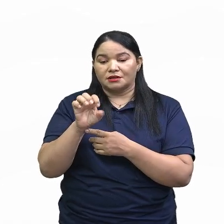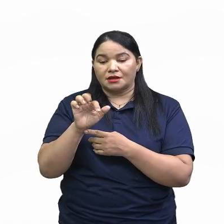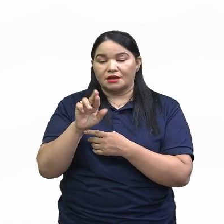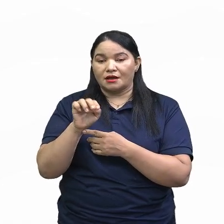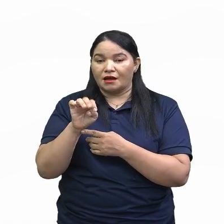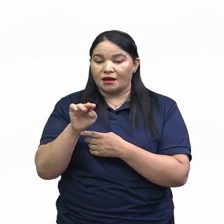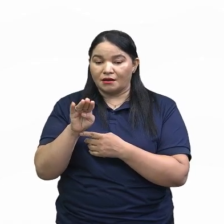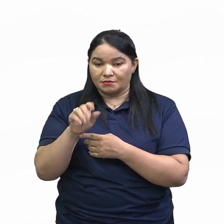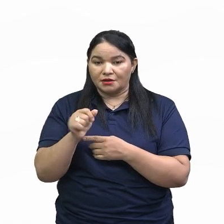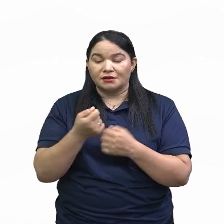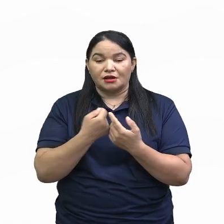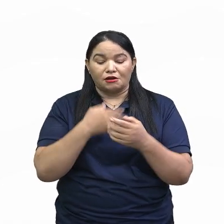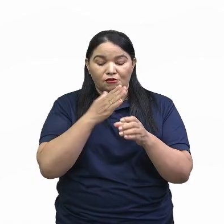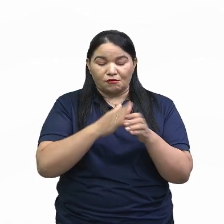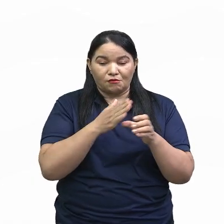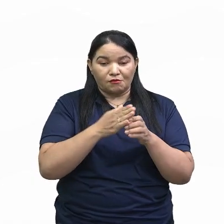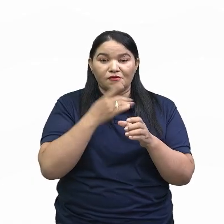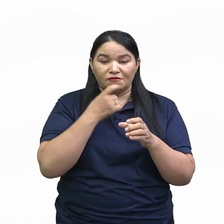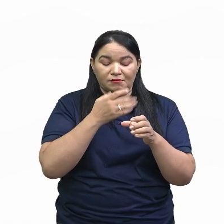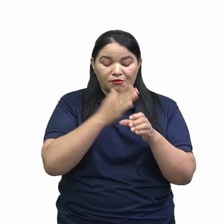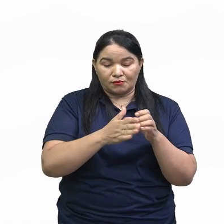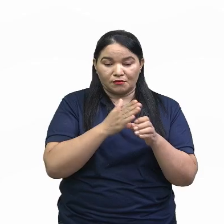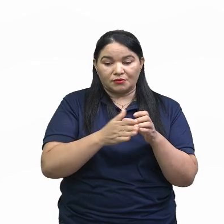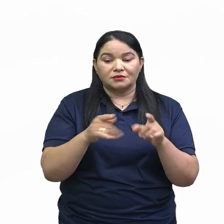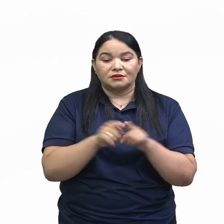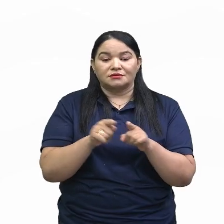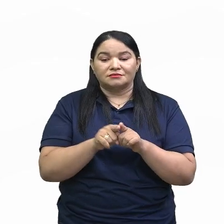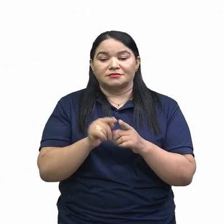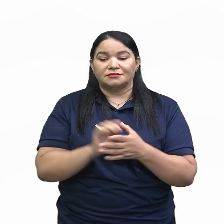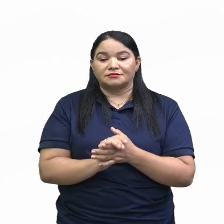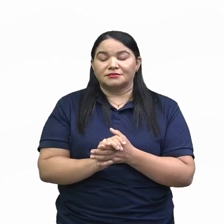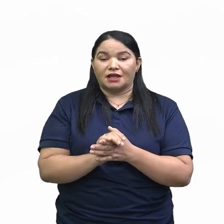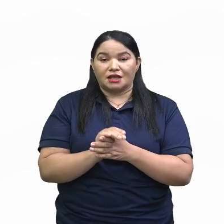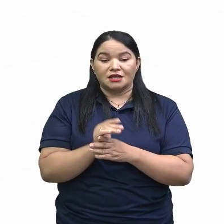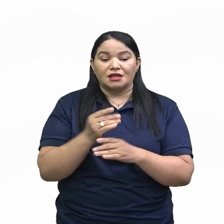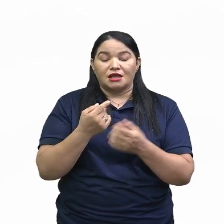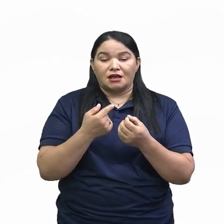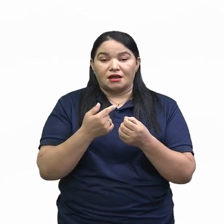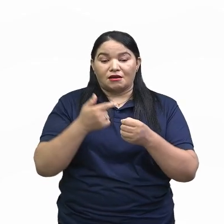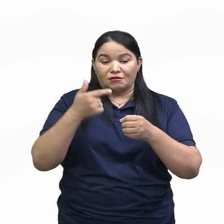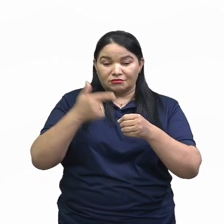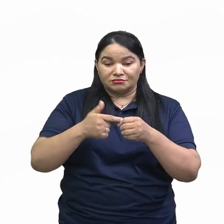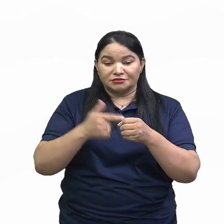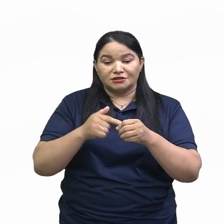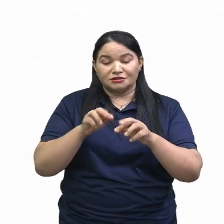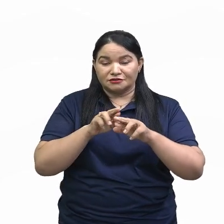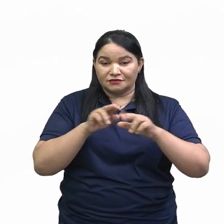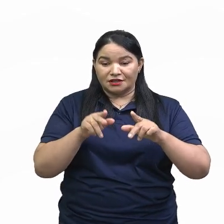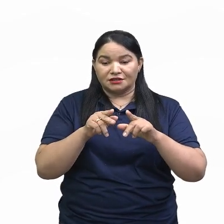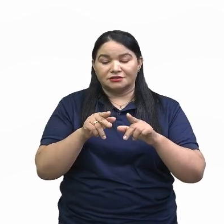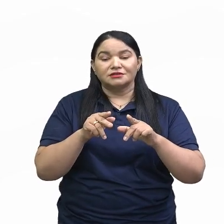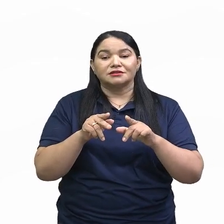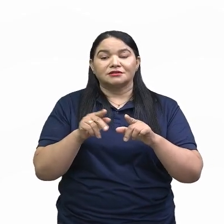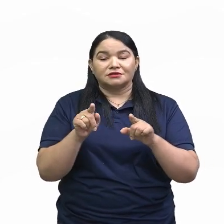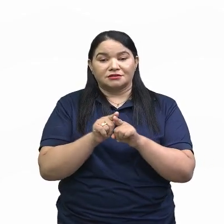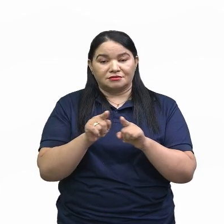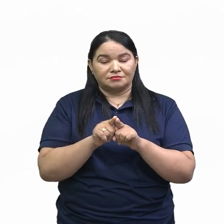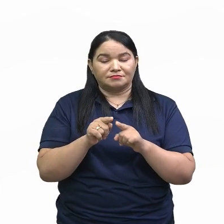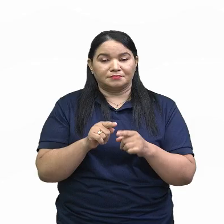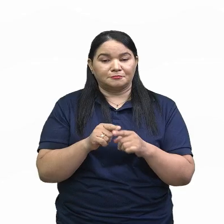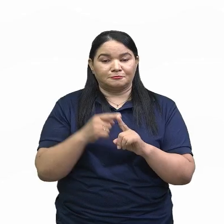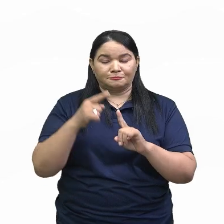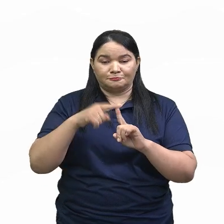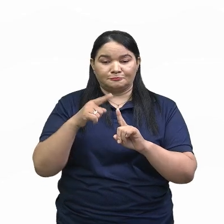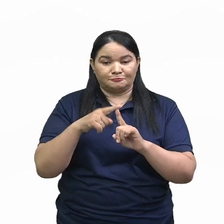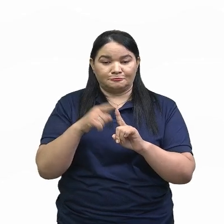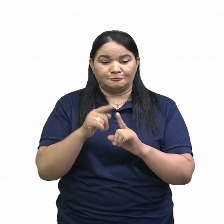é um combustível renovável e menos poluidor que a gasolina, né? Quando utiliza ali o etanol proveniente dessas